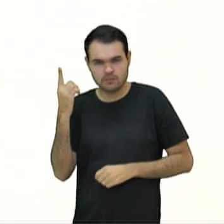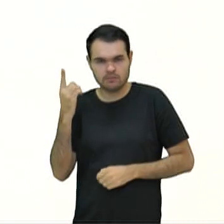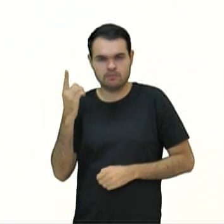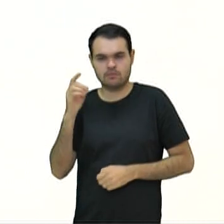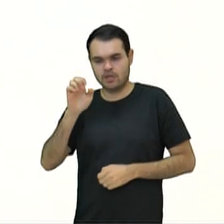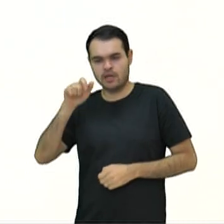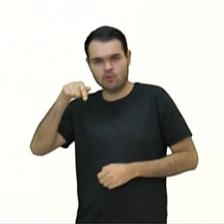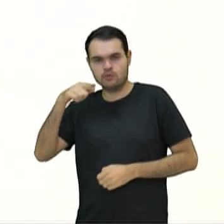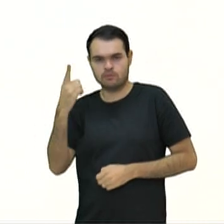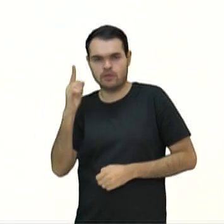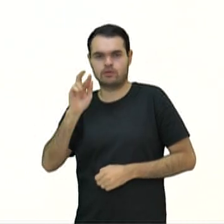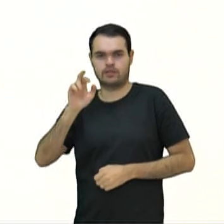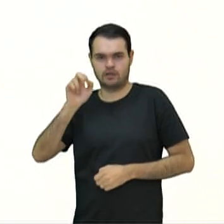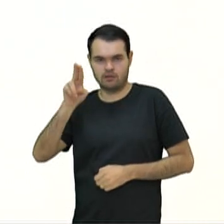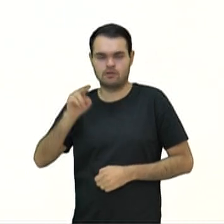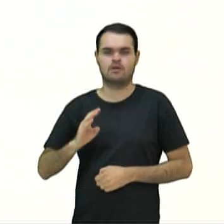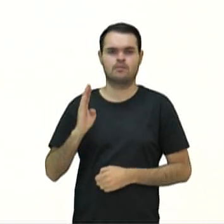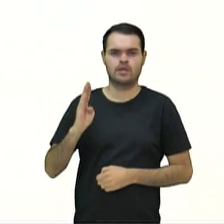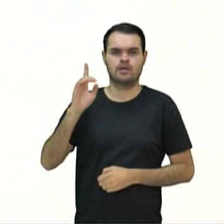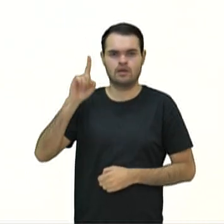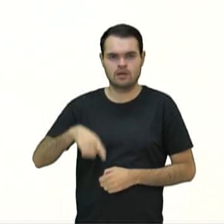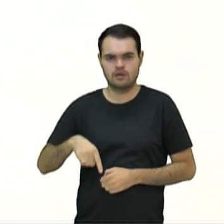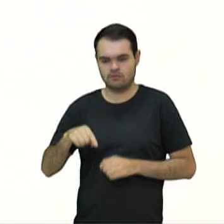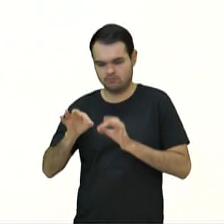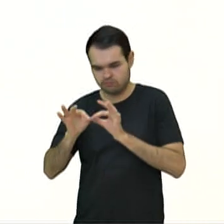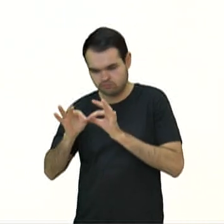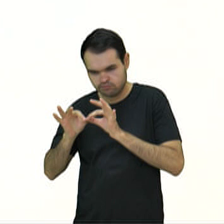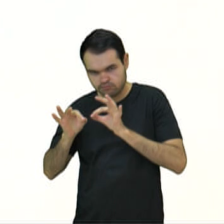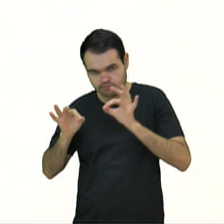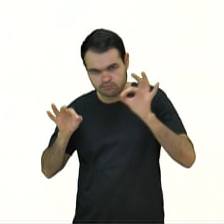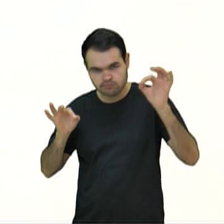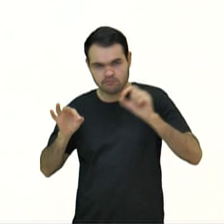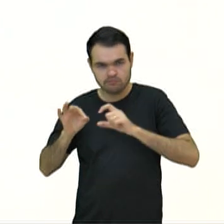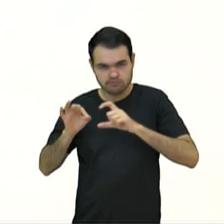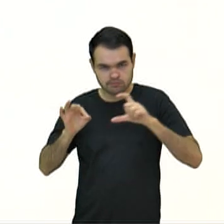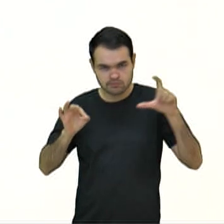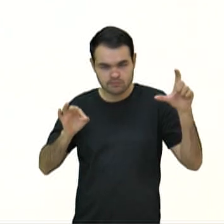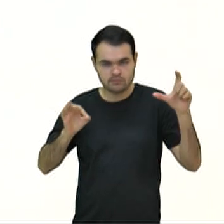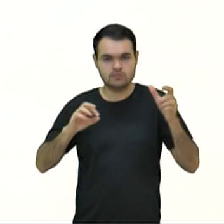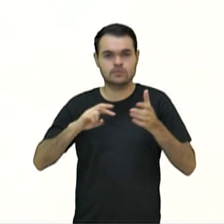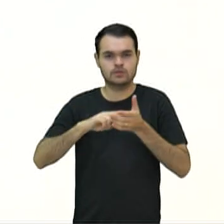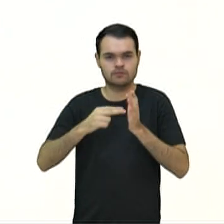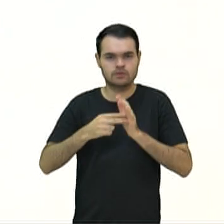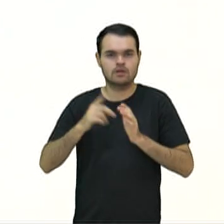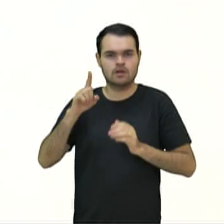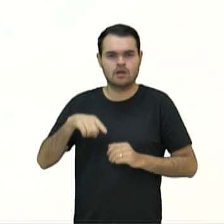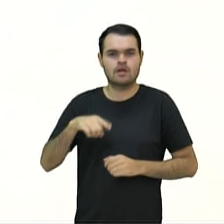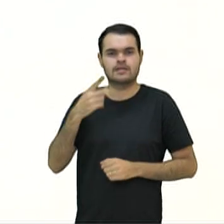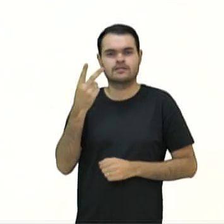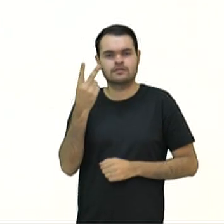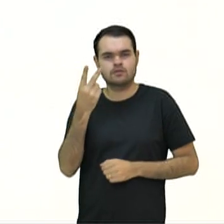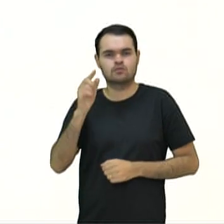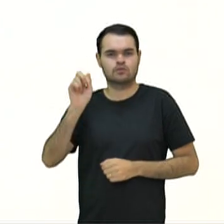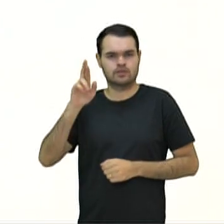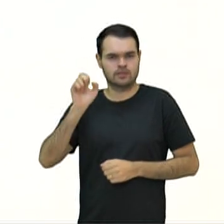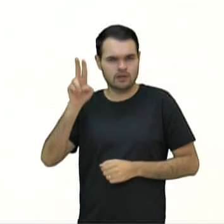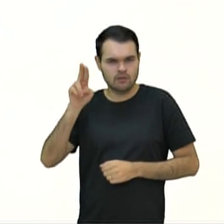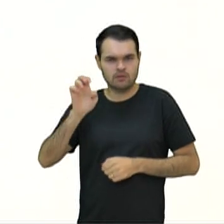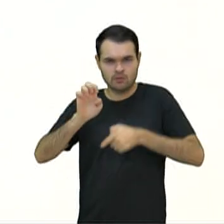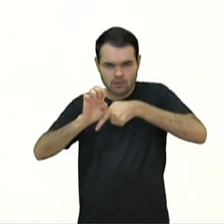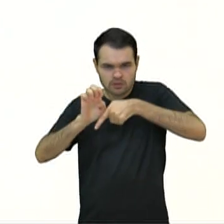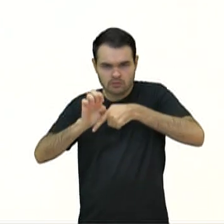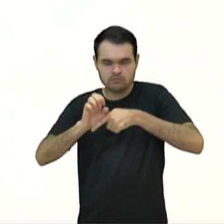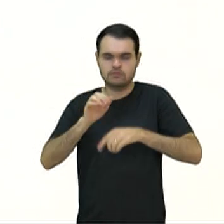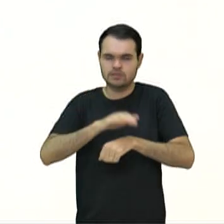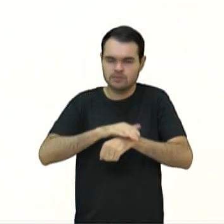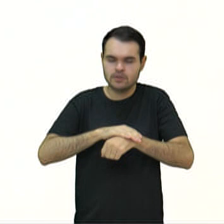Letra B é uma reta crescente representando uma equação de segundo grau. Vamos dar um tempinho e